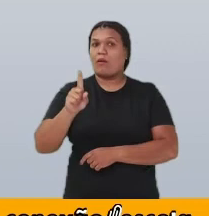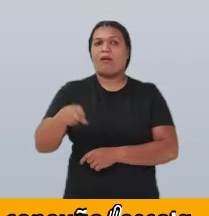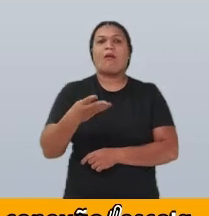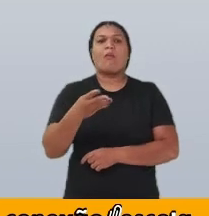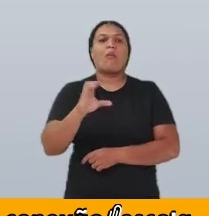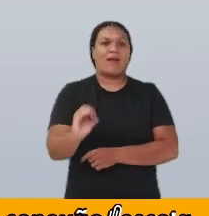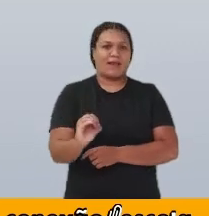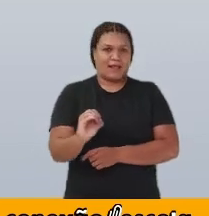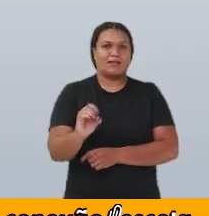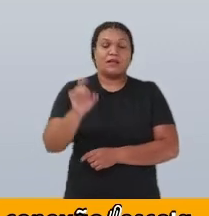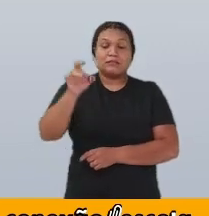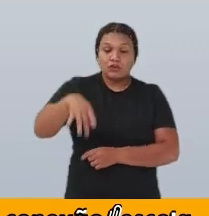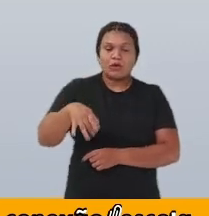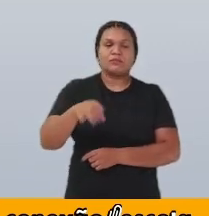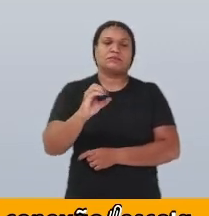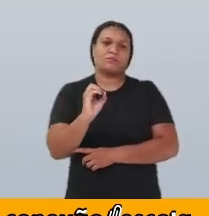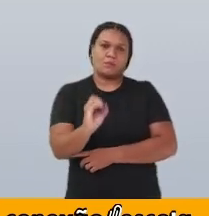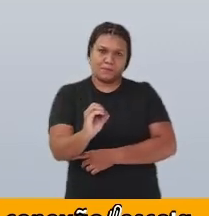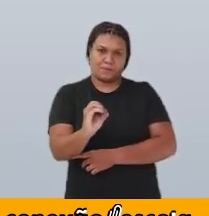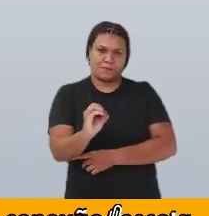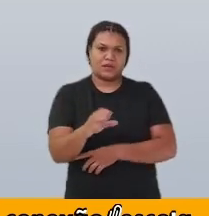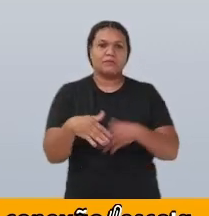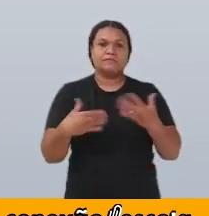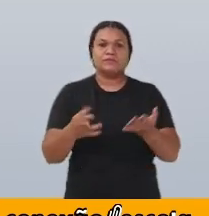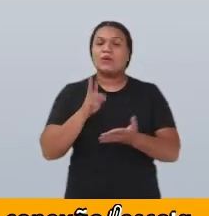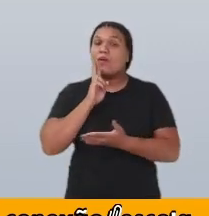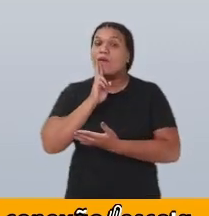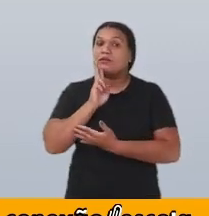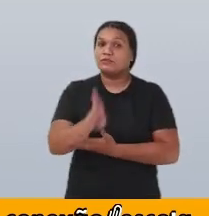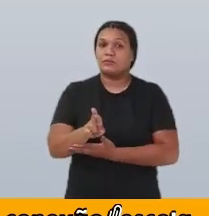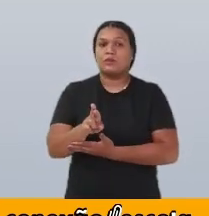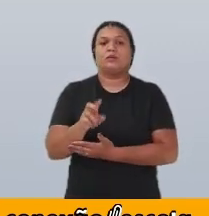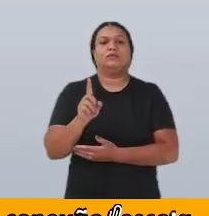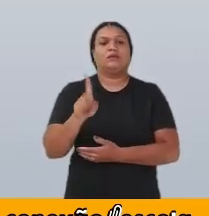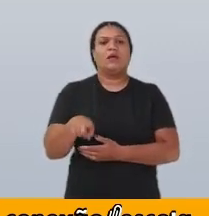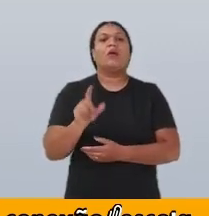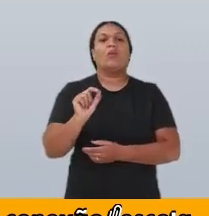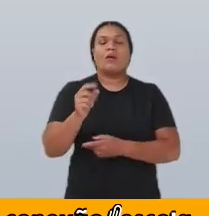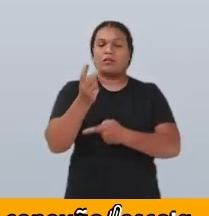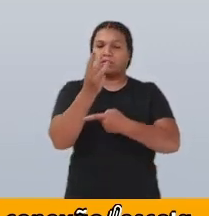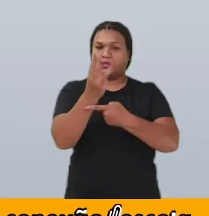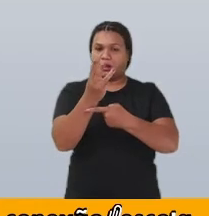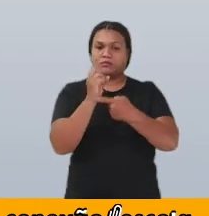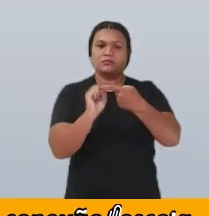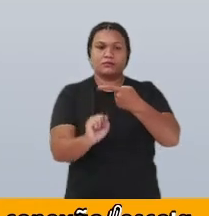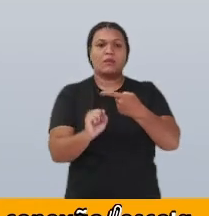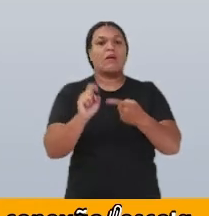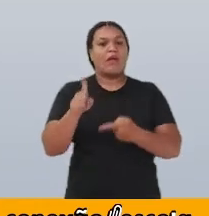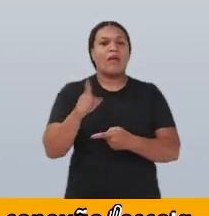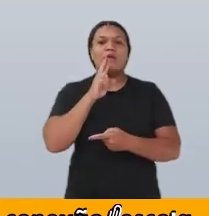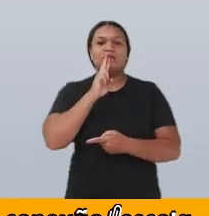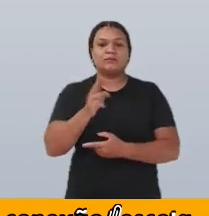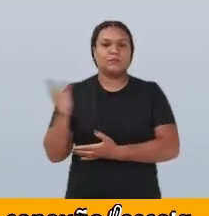exatamente 40. Resto zero. Então, 3/8 é o mesmo que